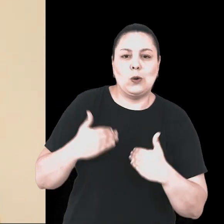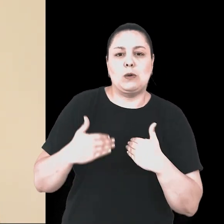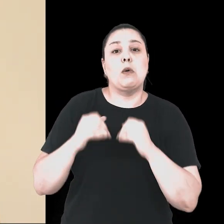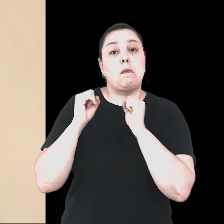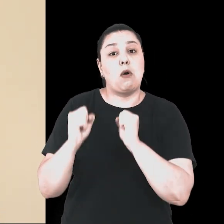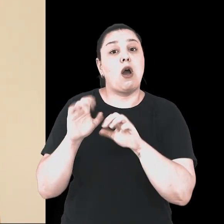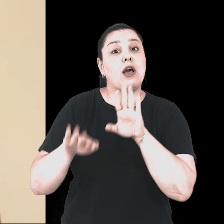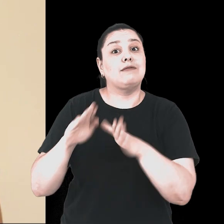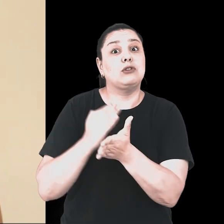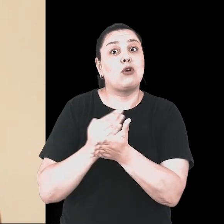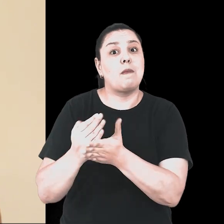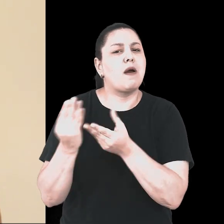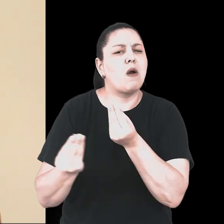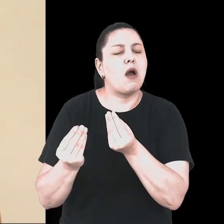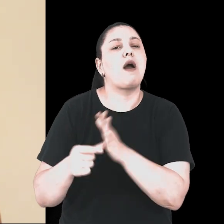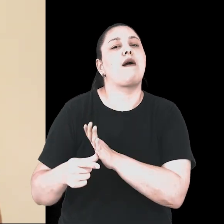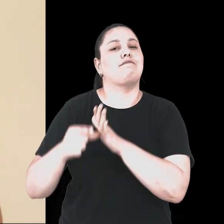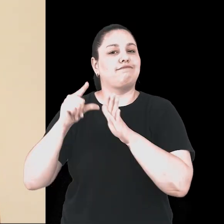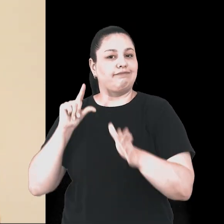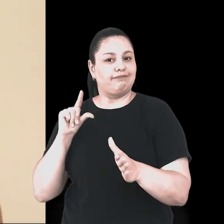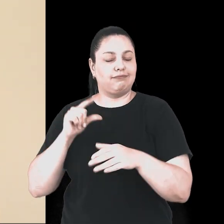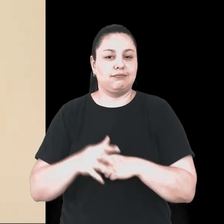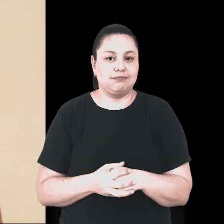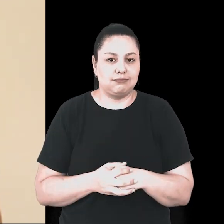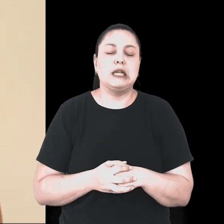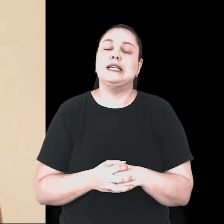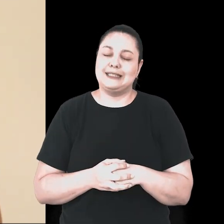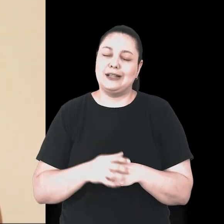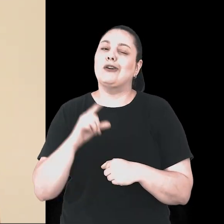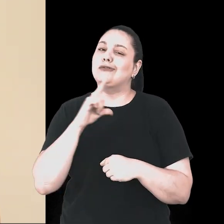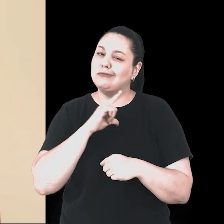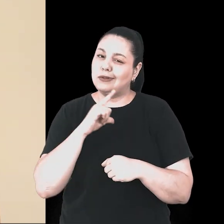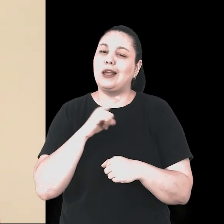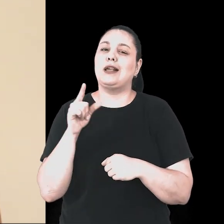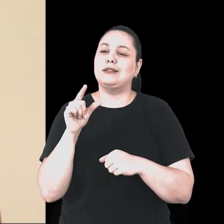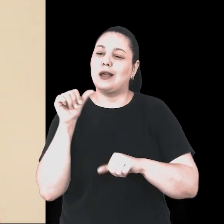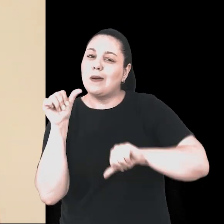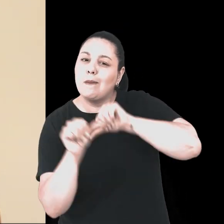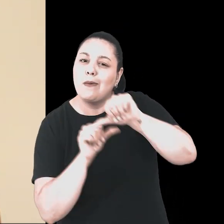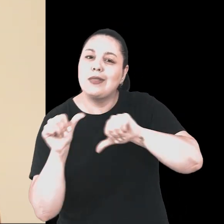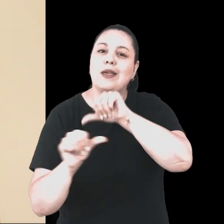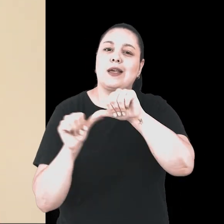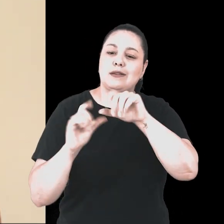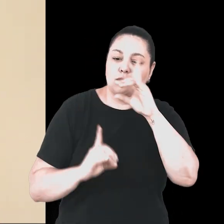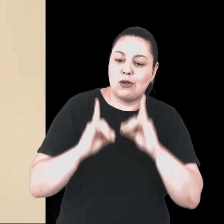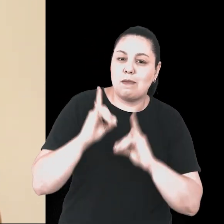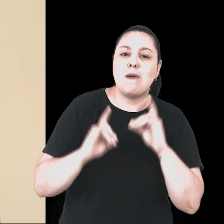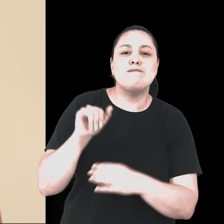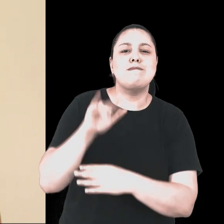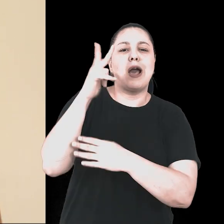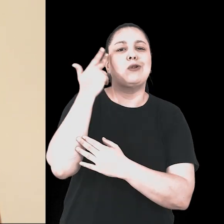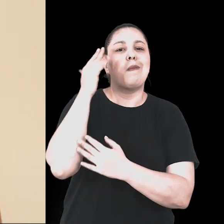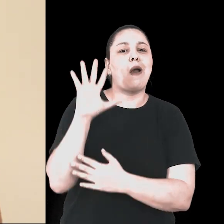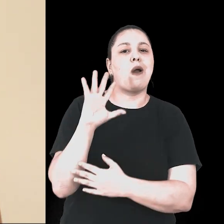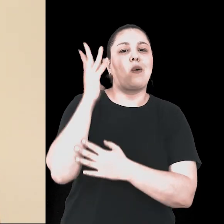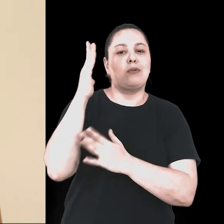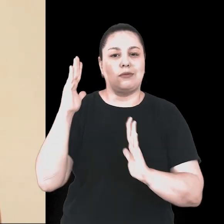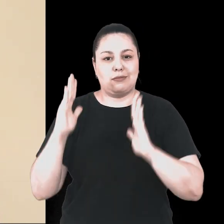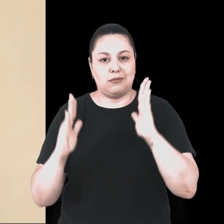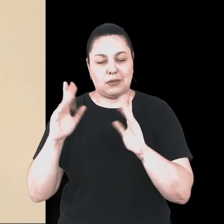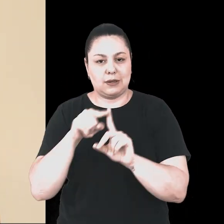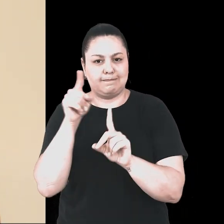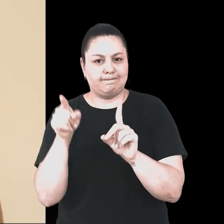ter antecedido a gravidez. É uma das alterações endócrinas mais comuns durante a gestação